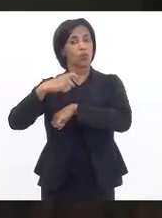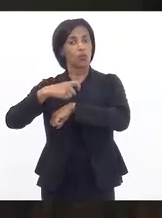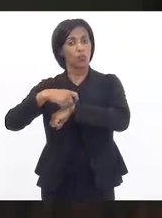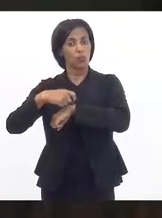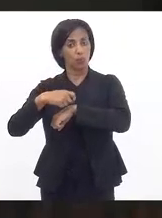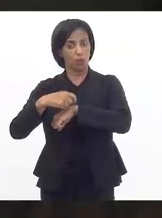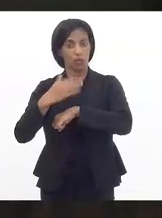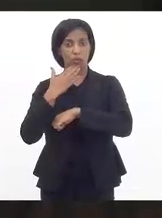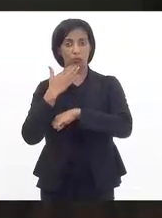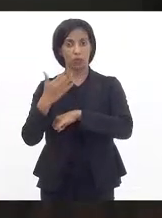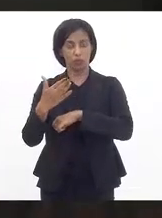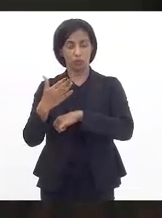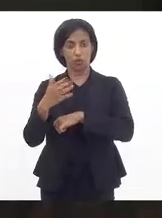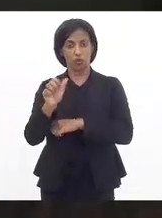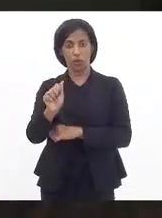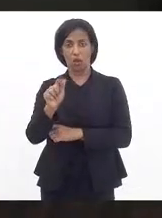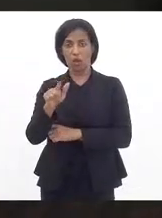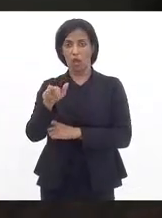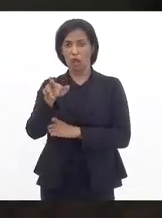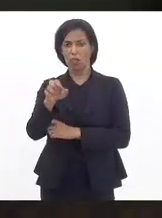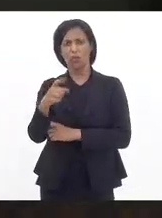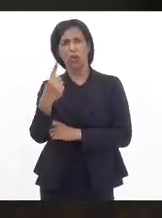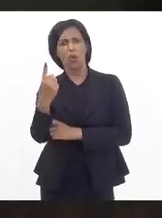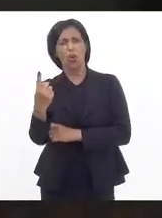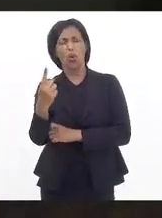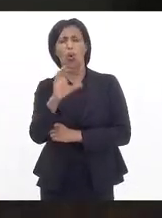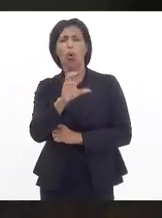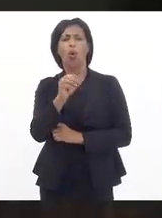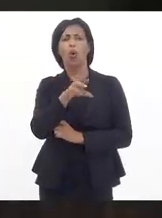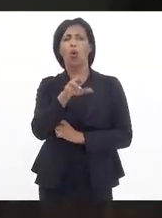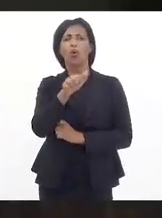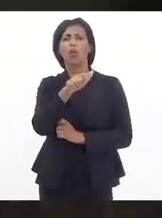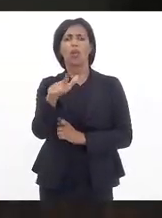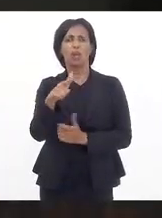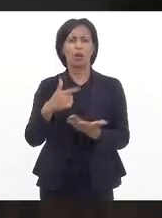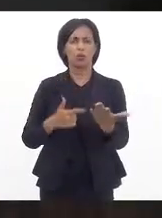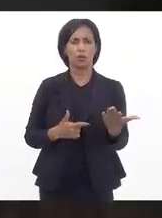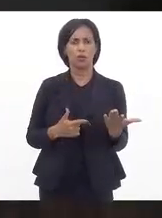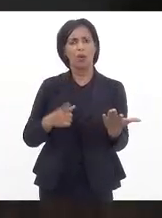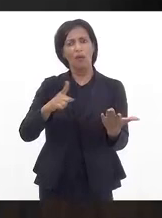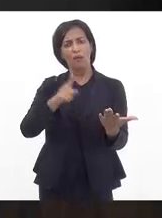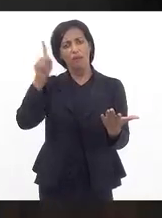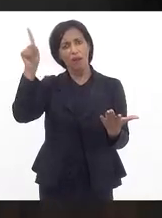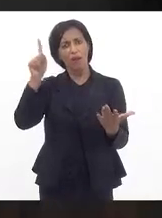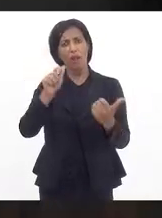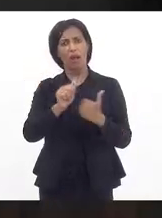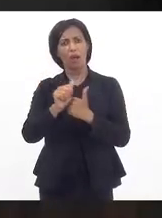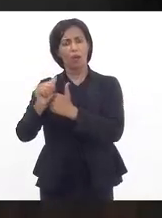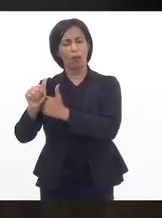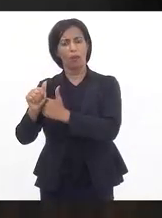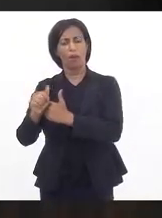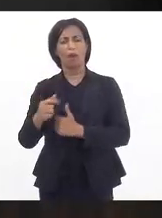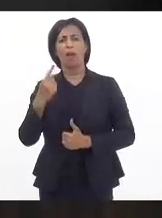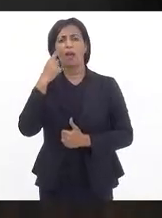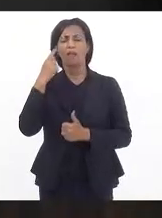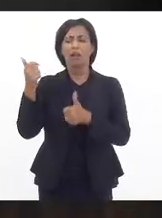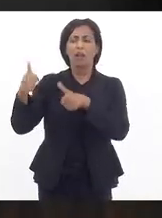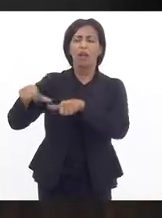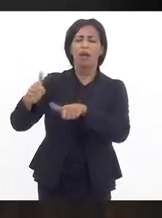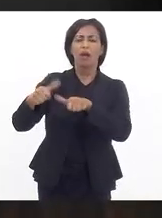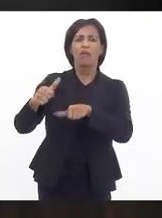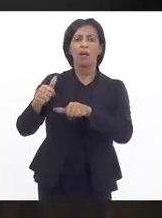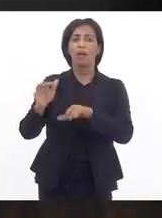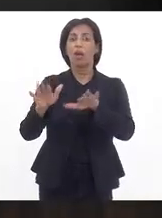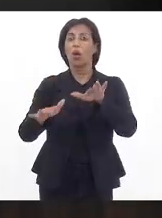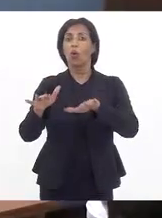pediria ao Deputado Alexandre que no próprio é um deputado Coronel Salema por exemplo que vai lá acompanhar e verificar